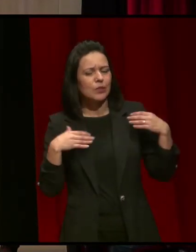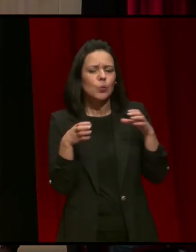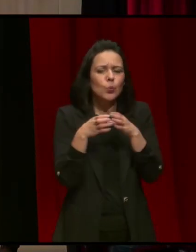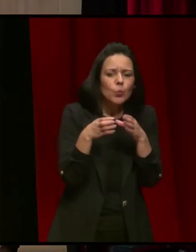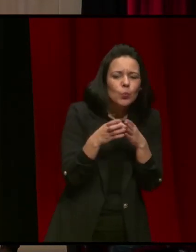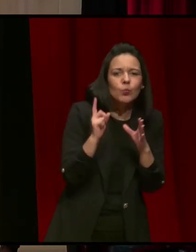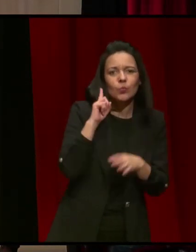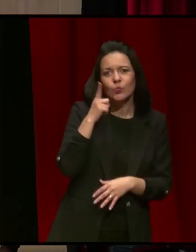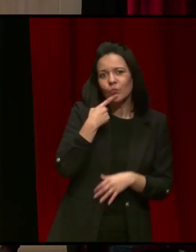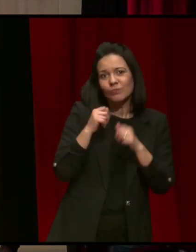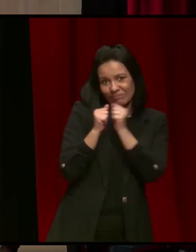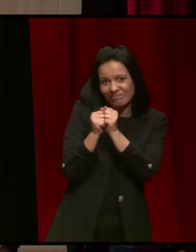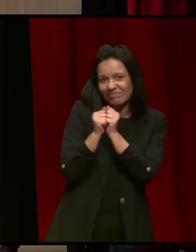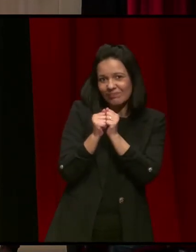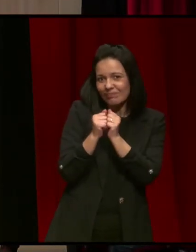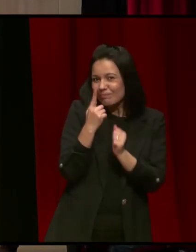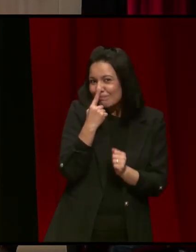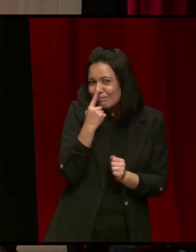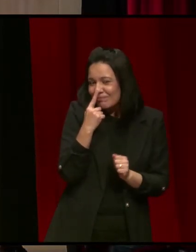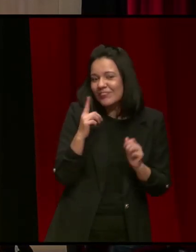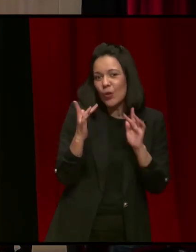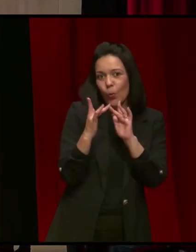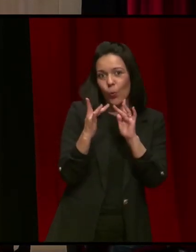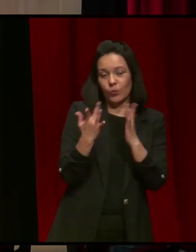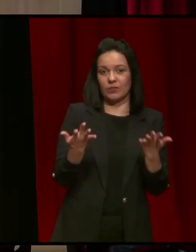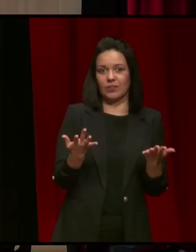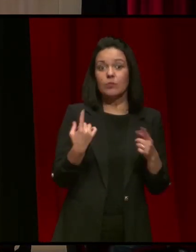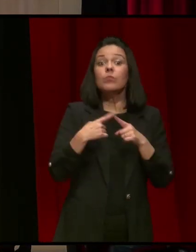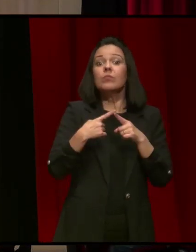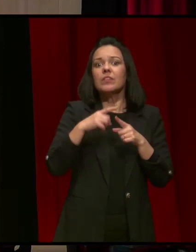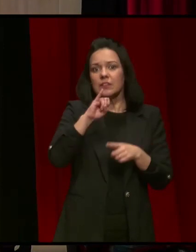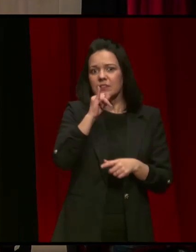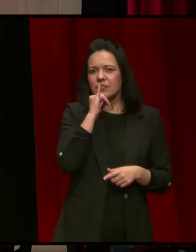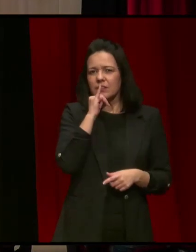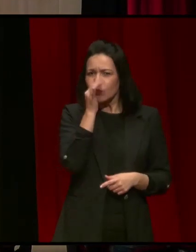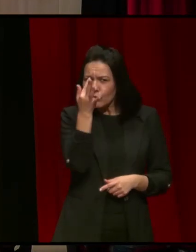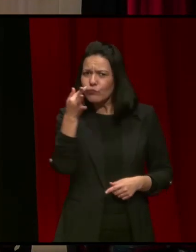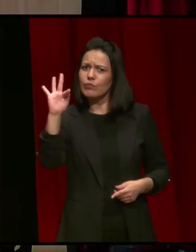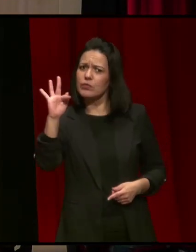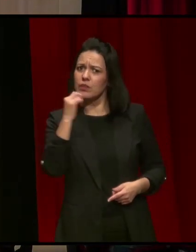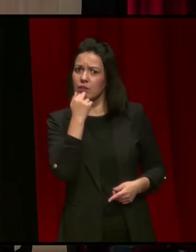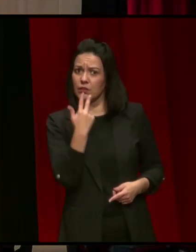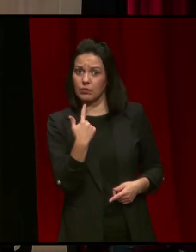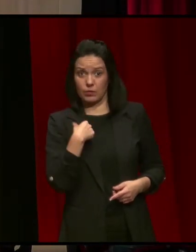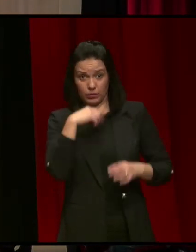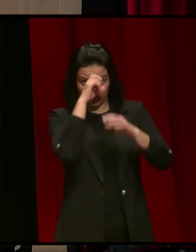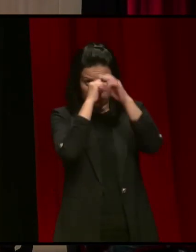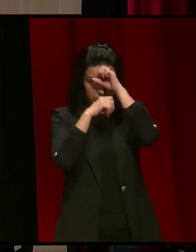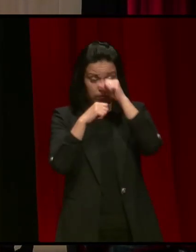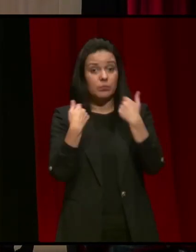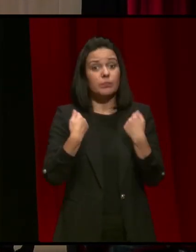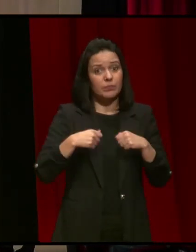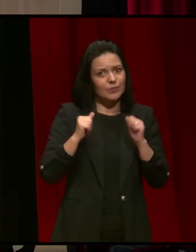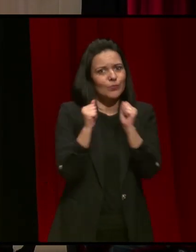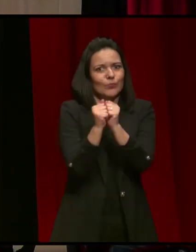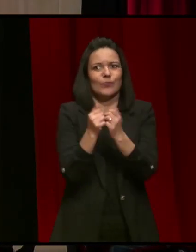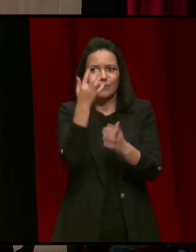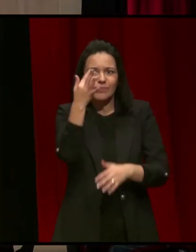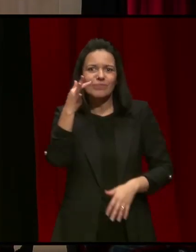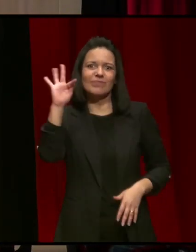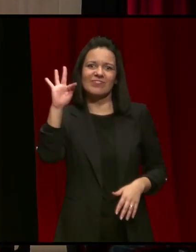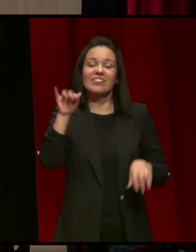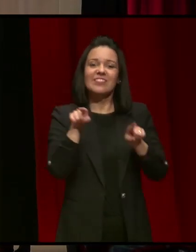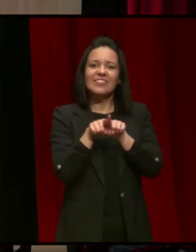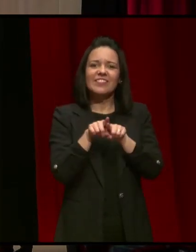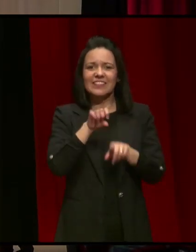sei lá. Fica com eles. Se eu quero aprender francês, vou falar com quem fala francês. Estão entendendo? Se eu quero aprender a falar a língua de sinais, eu falo